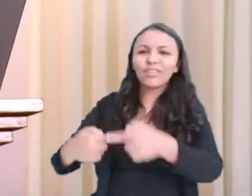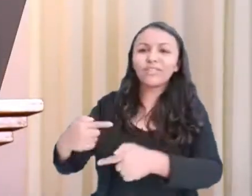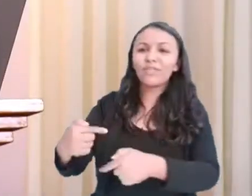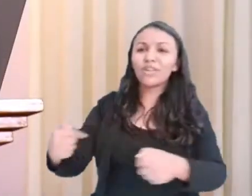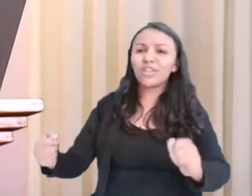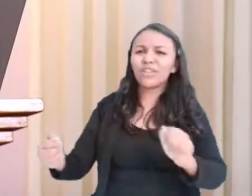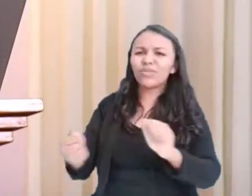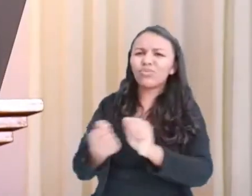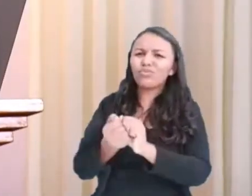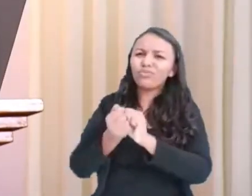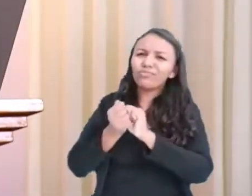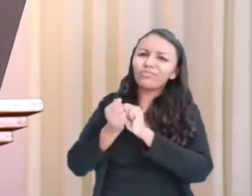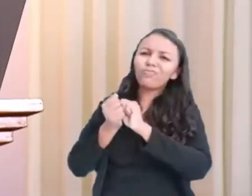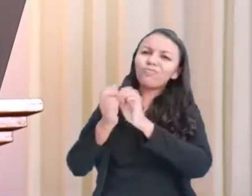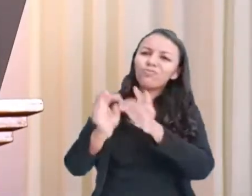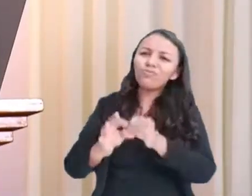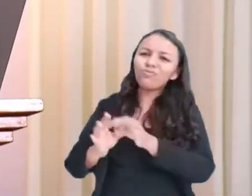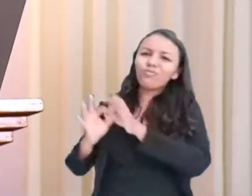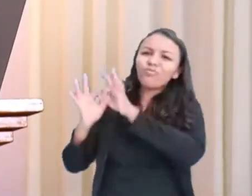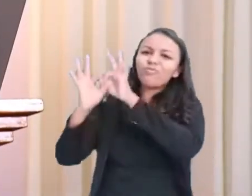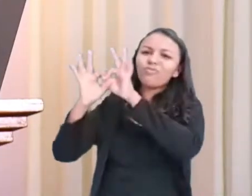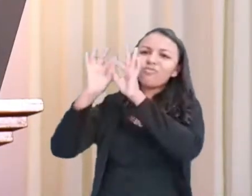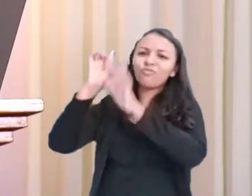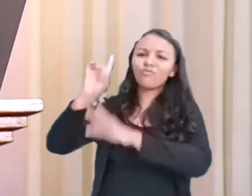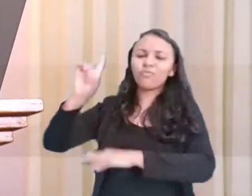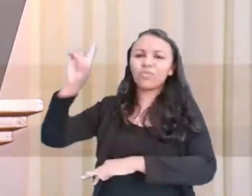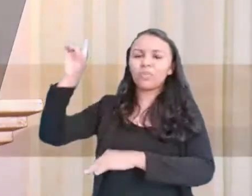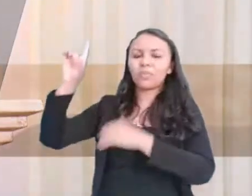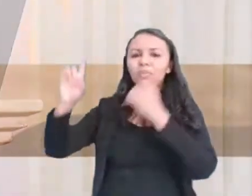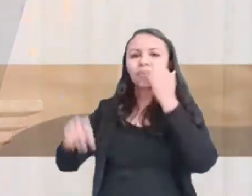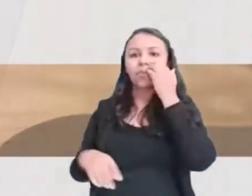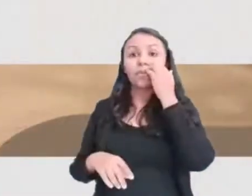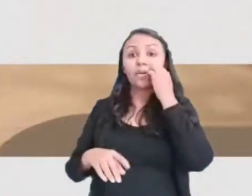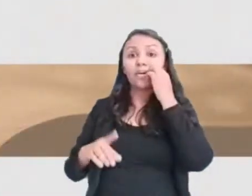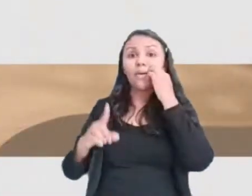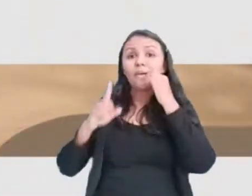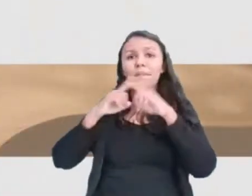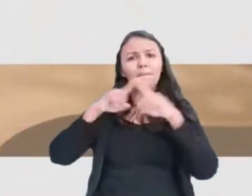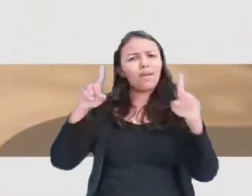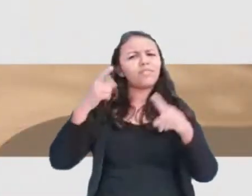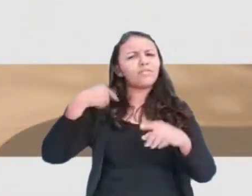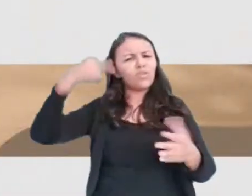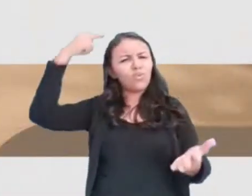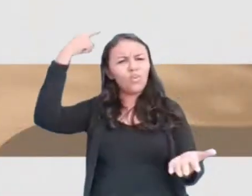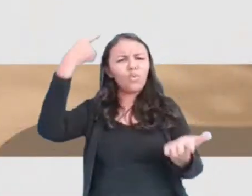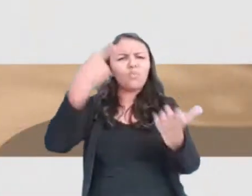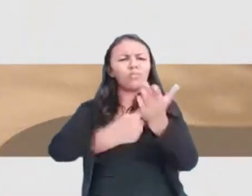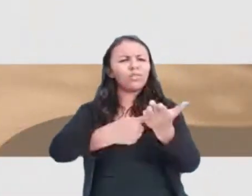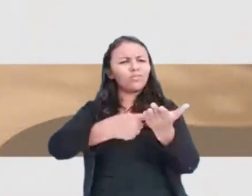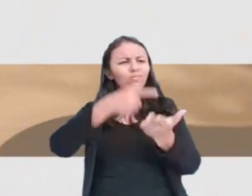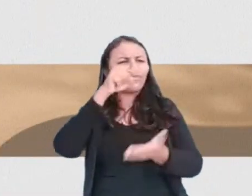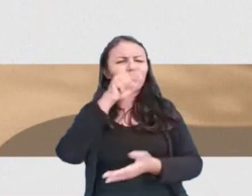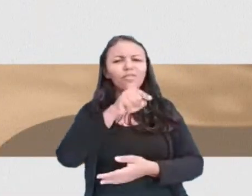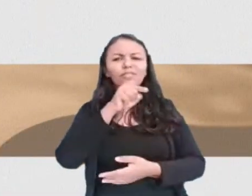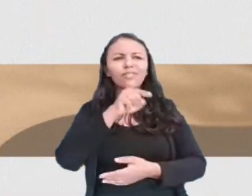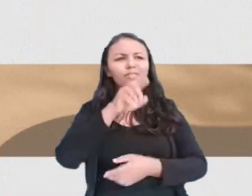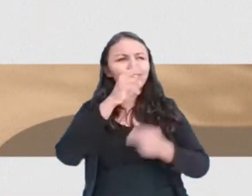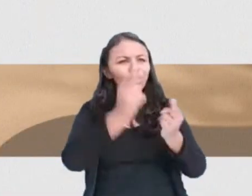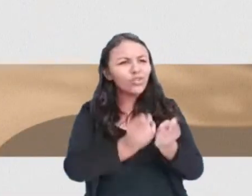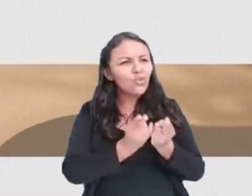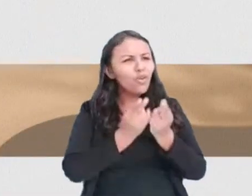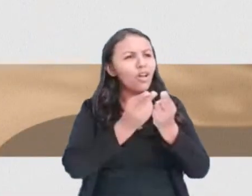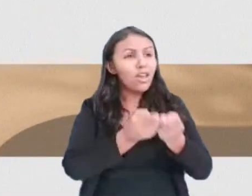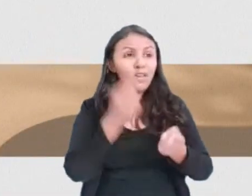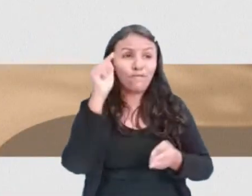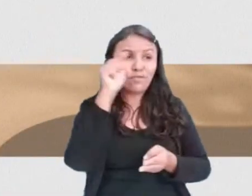capítulo, versículo 18, diz assim, mas contigo estabelecerei o meu pacto, e entrarás tu e teus